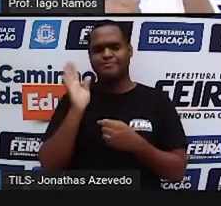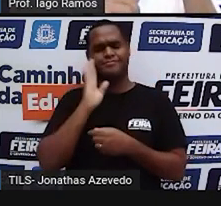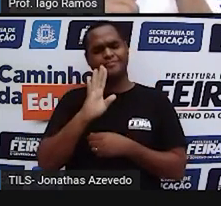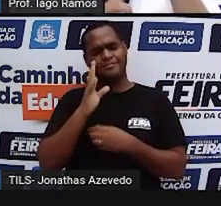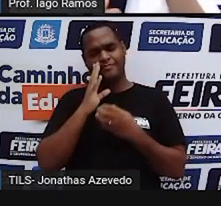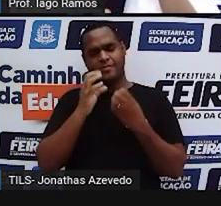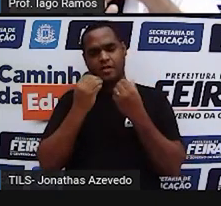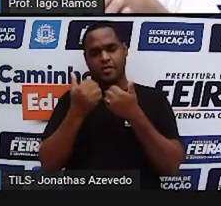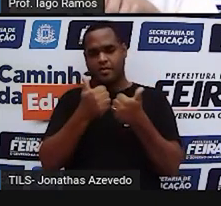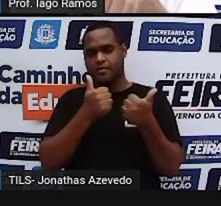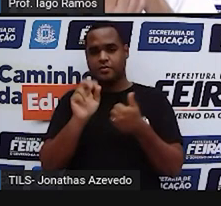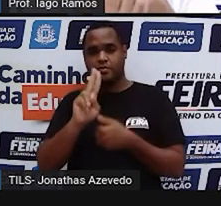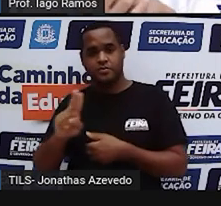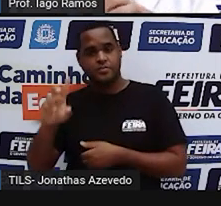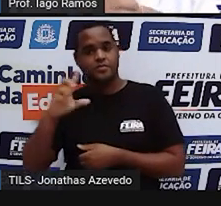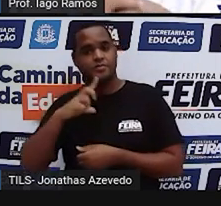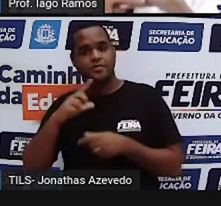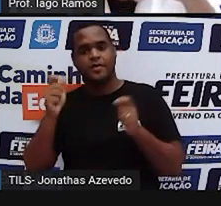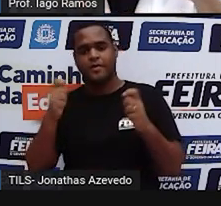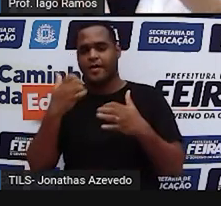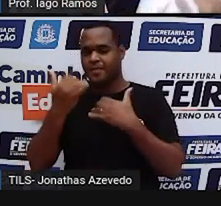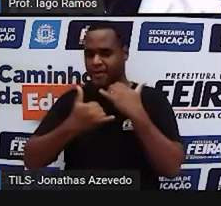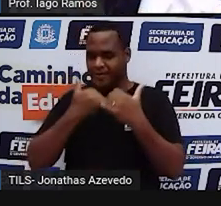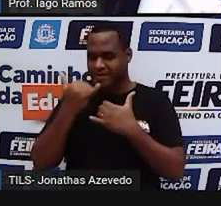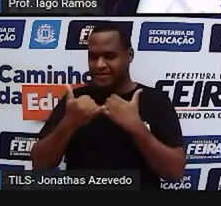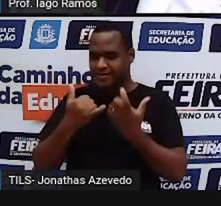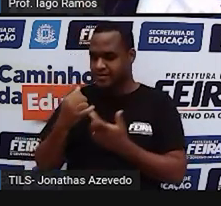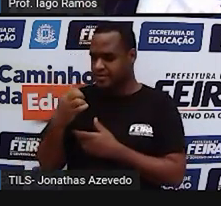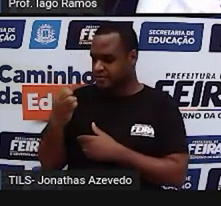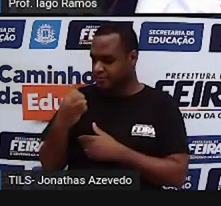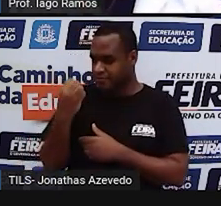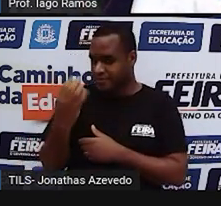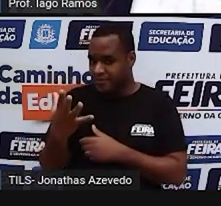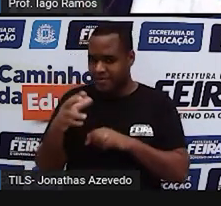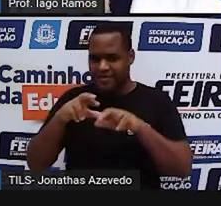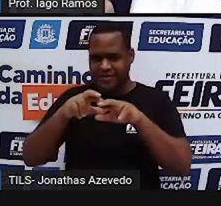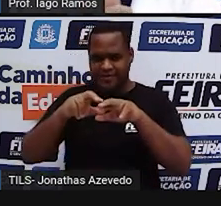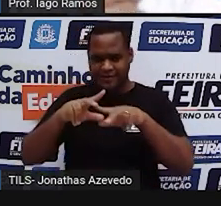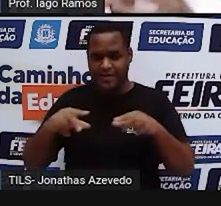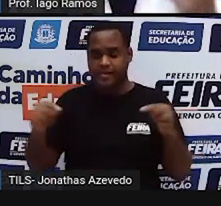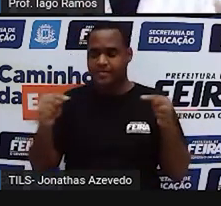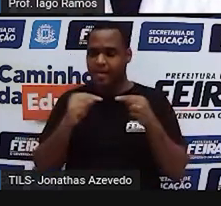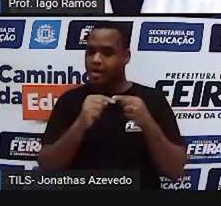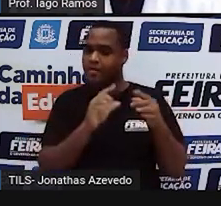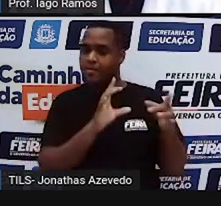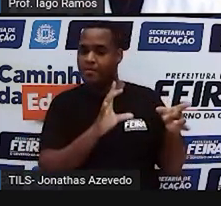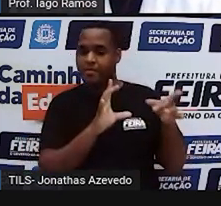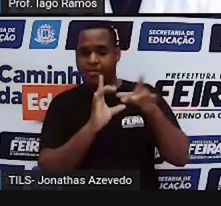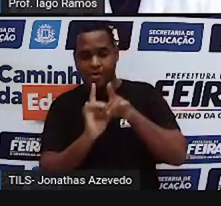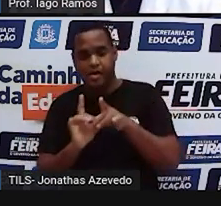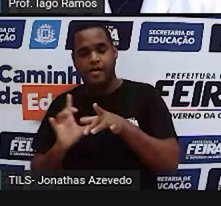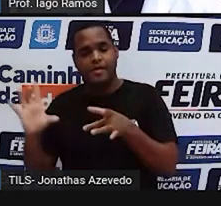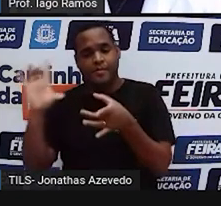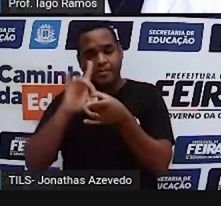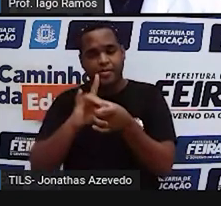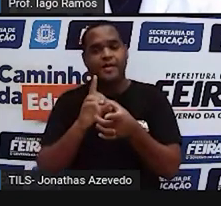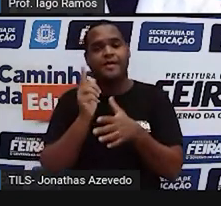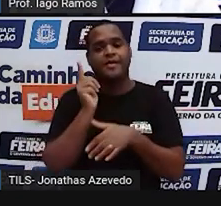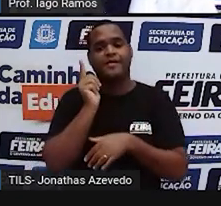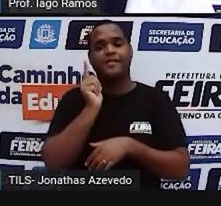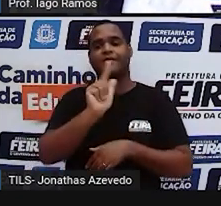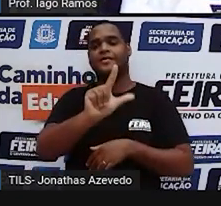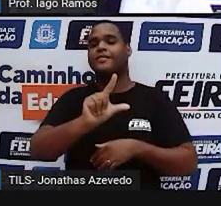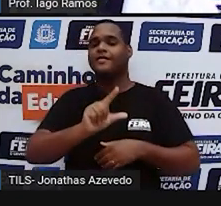a gente usa matemática de um jeito divertido e para fazer truques e esses